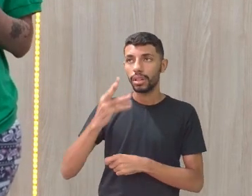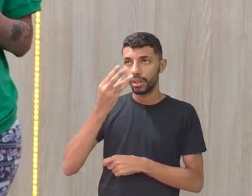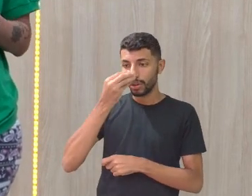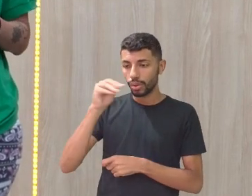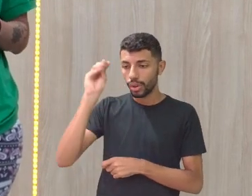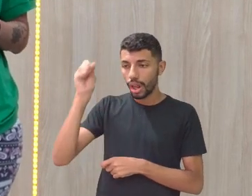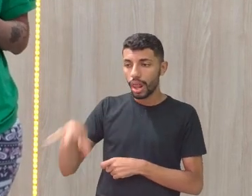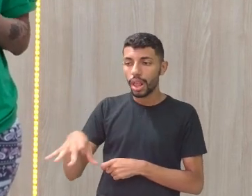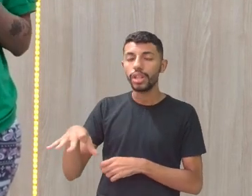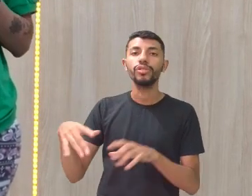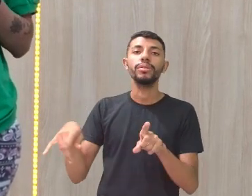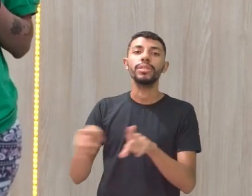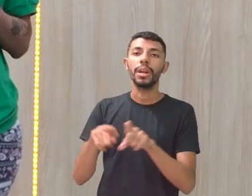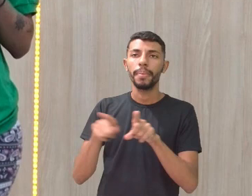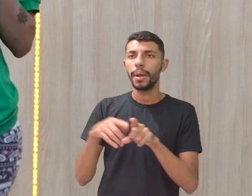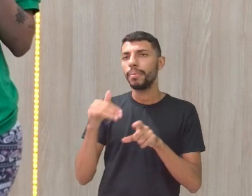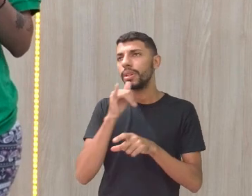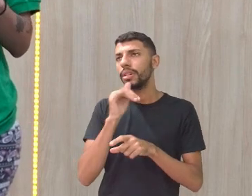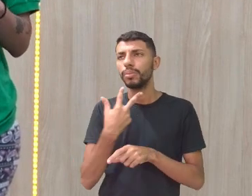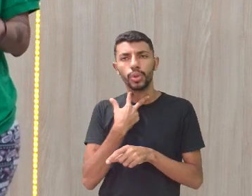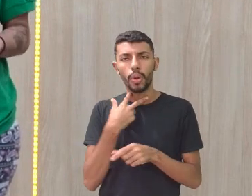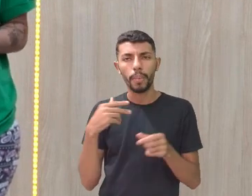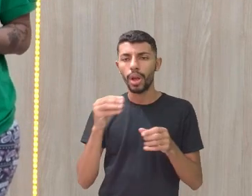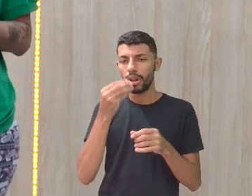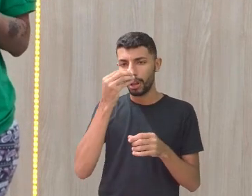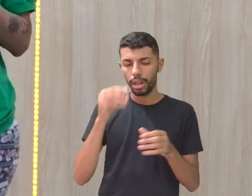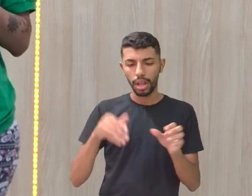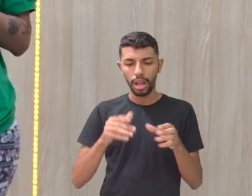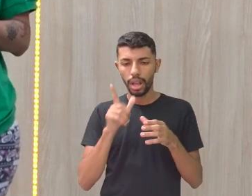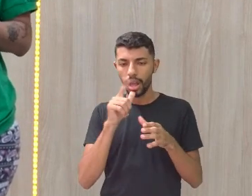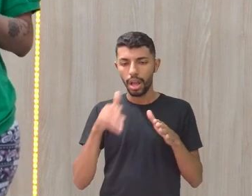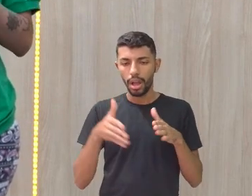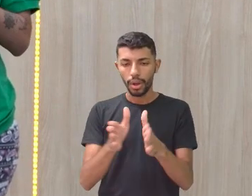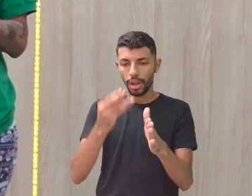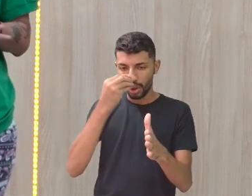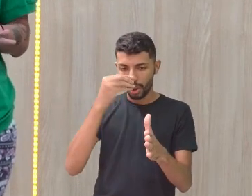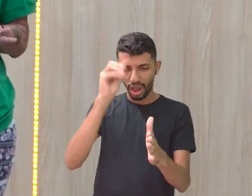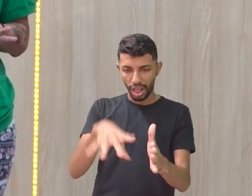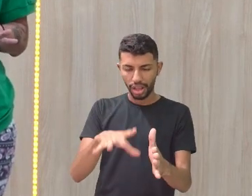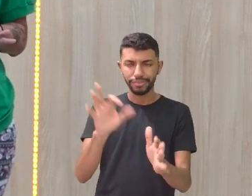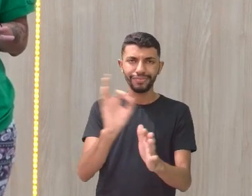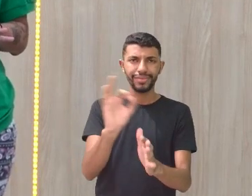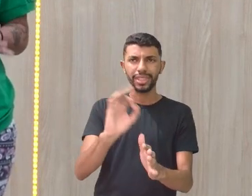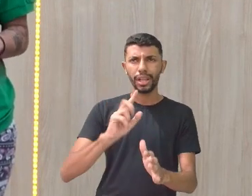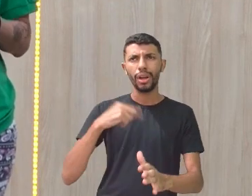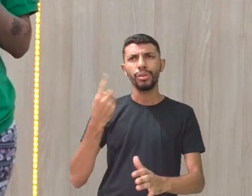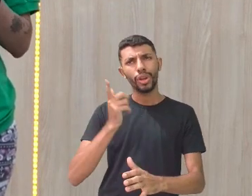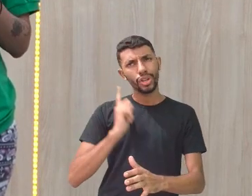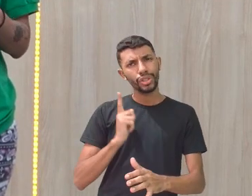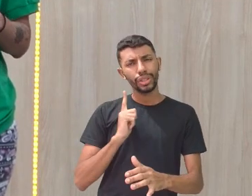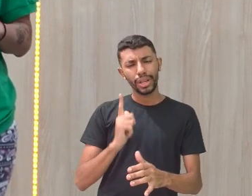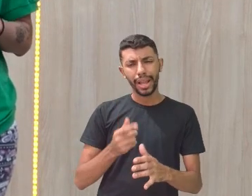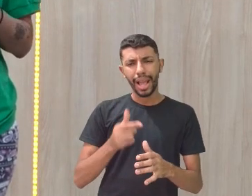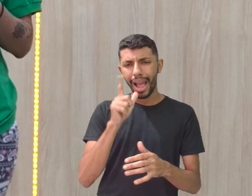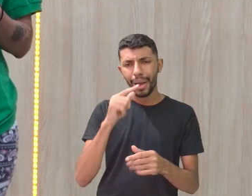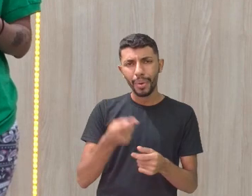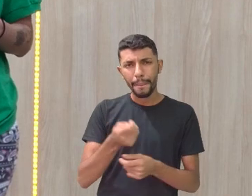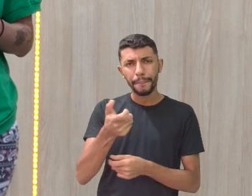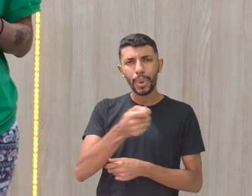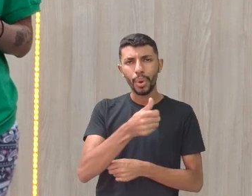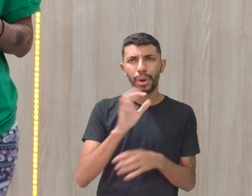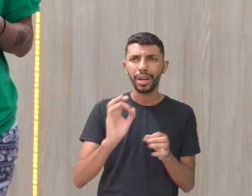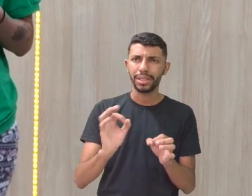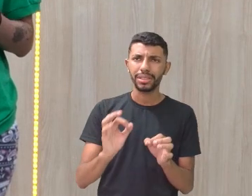nosso lixo, né? Não jogar ali no rio, né? A gente já tem tão pouca água disponível, né, para